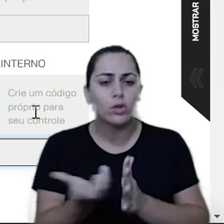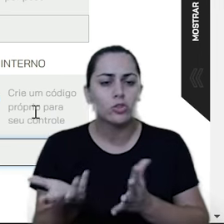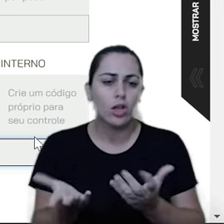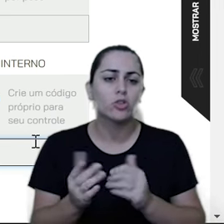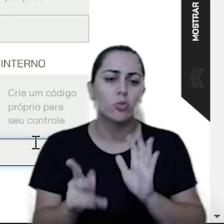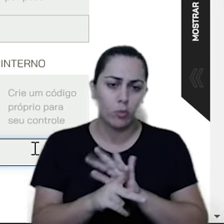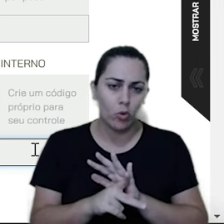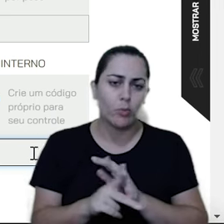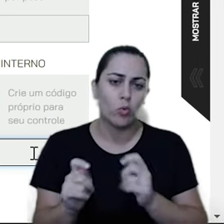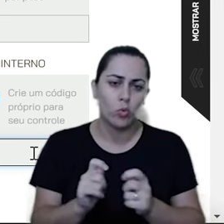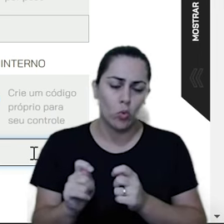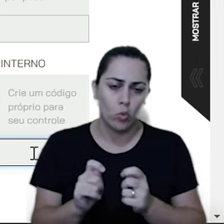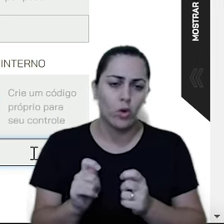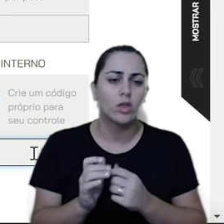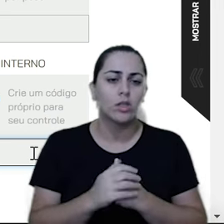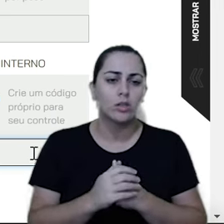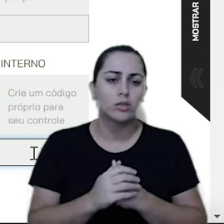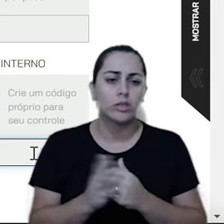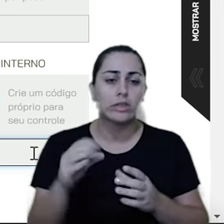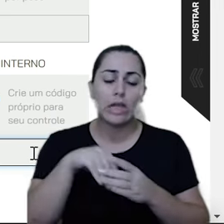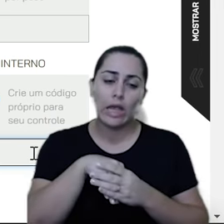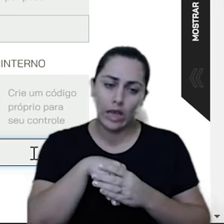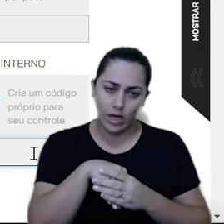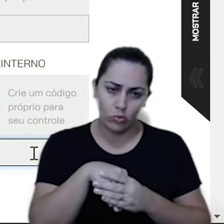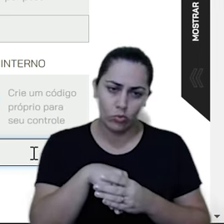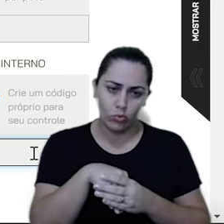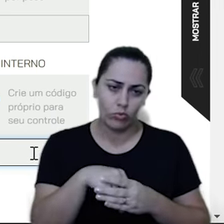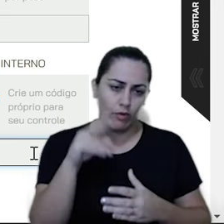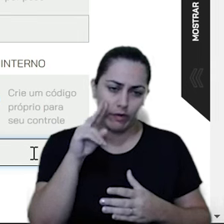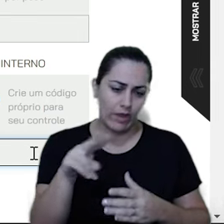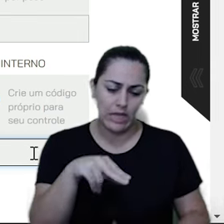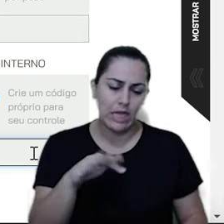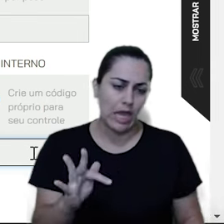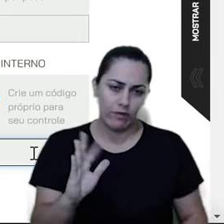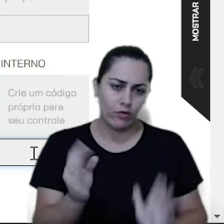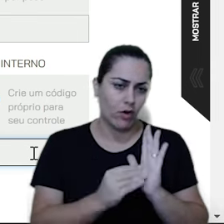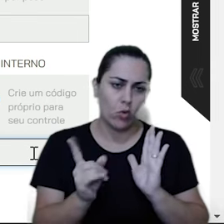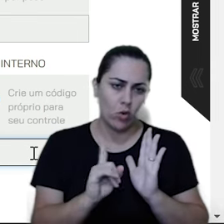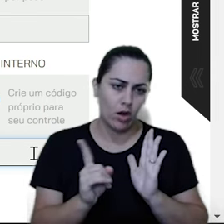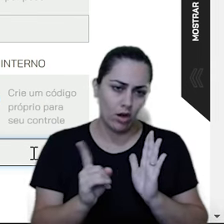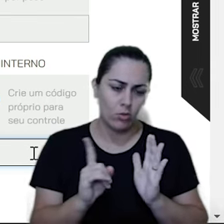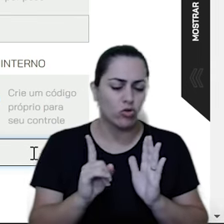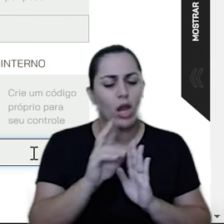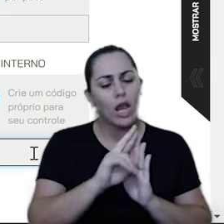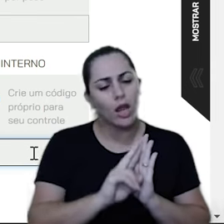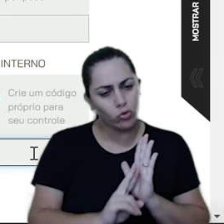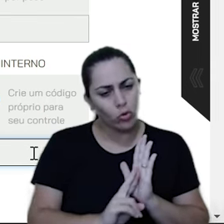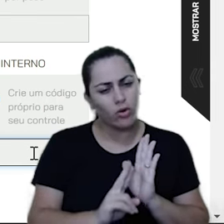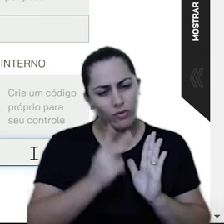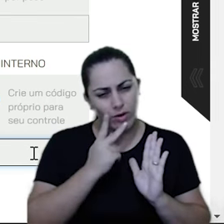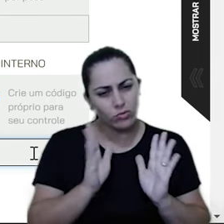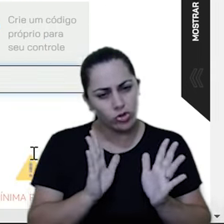um código próprio pro controle aí é um controle interno não vai aparecer lá na Nota Fiscal é um controle meu lá PR aquele relatório que você